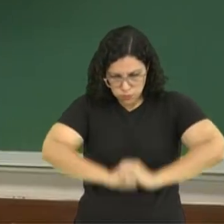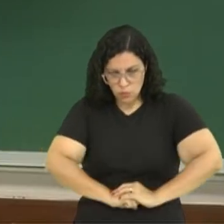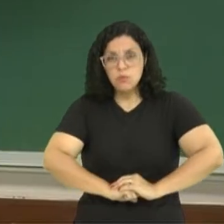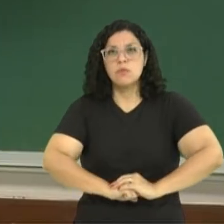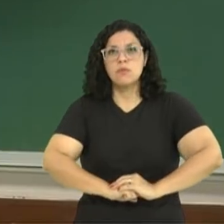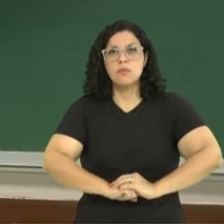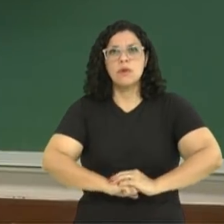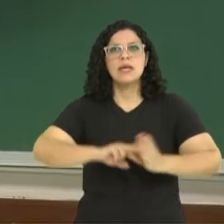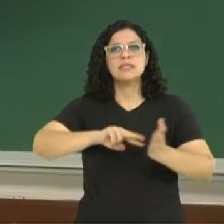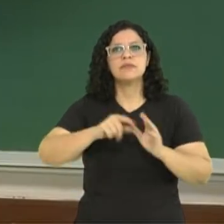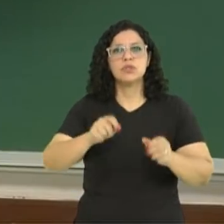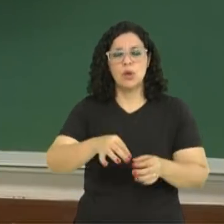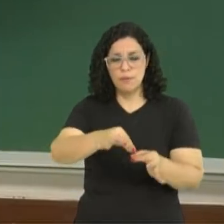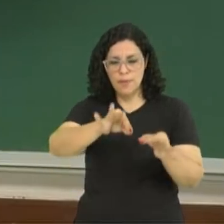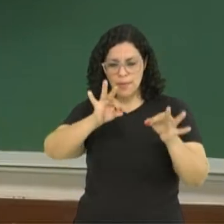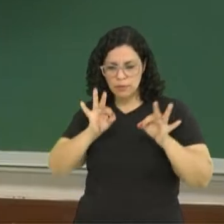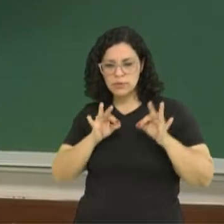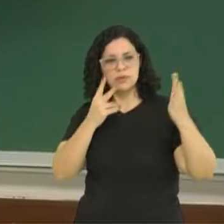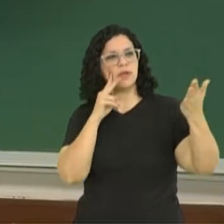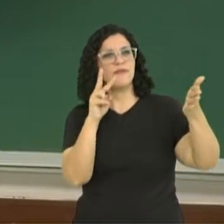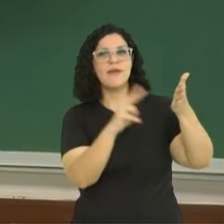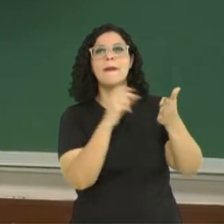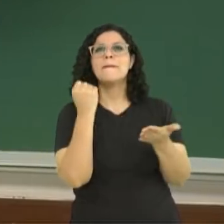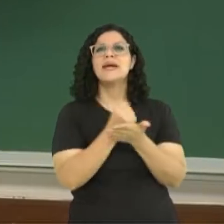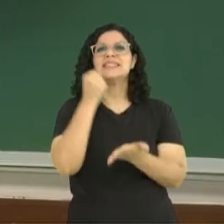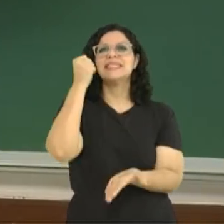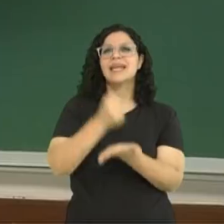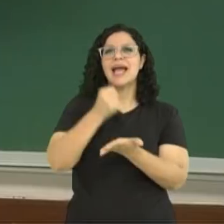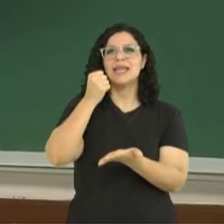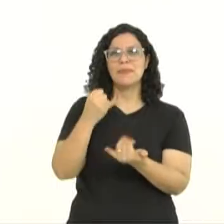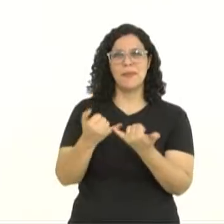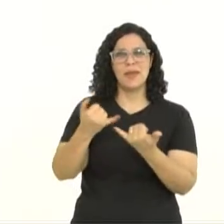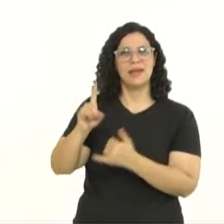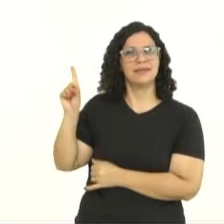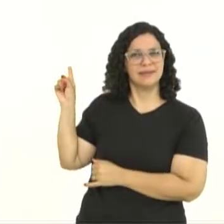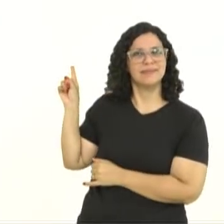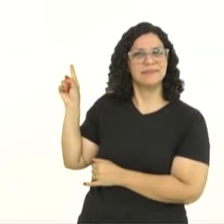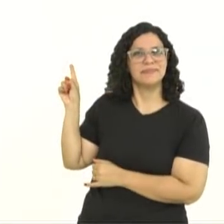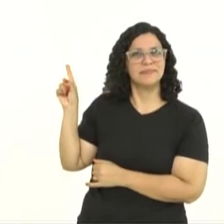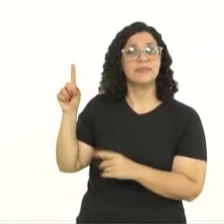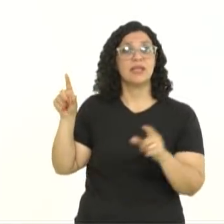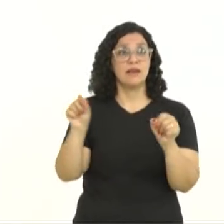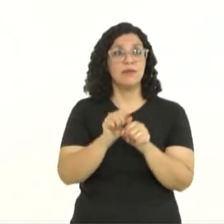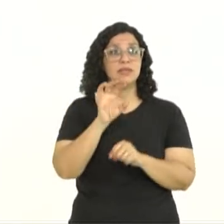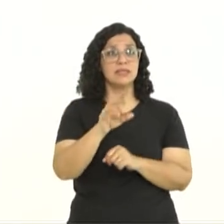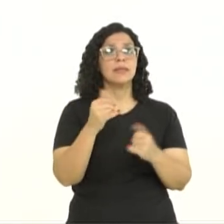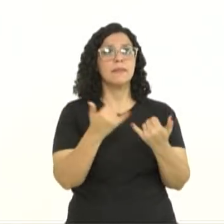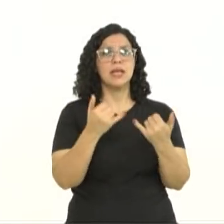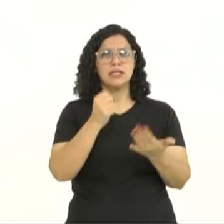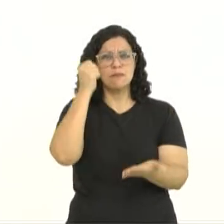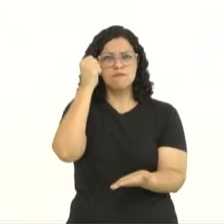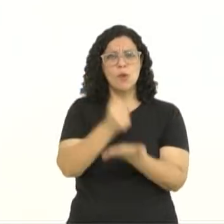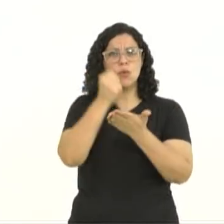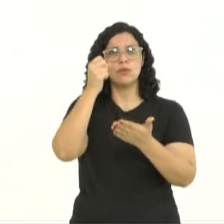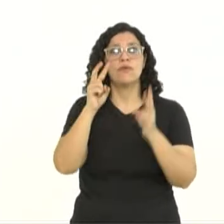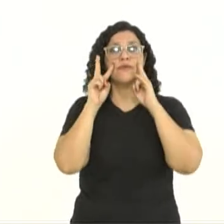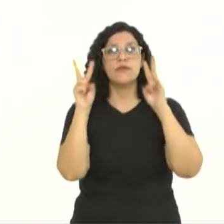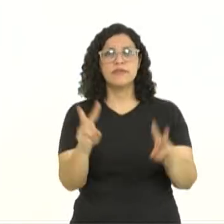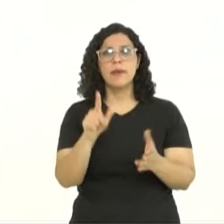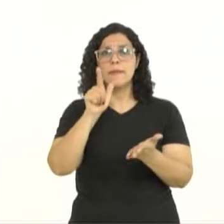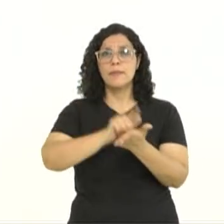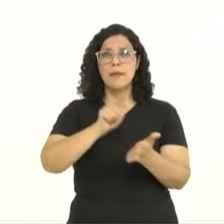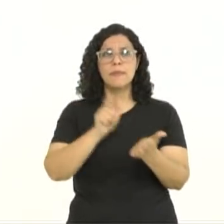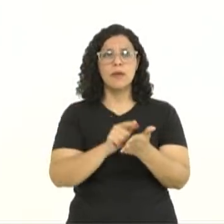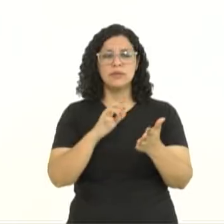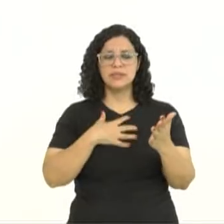forte. Na hora que eu tiro o papel, eu tenho uma impressão. É isso aqui que ele fez. Então ele fez essa impressão e quando você vê esse papel,